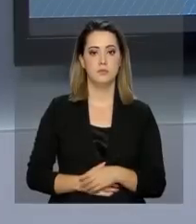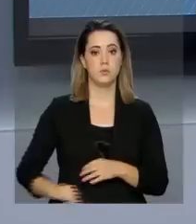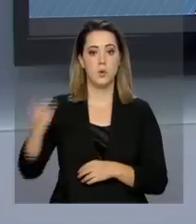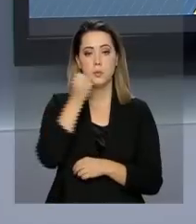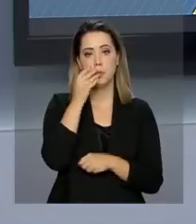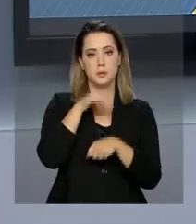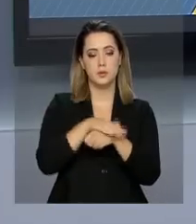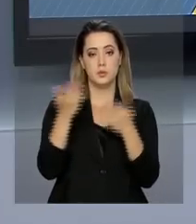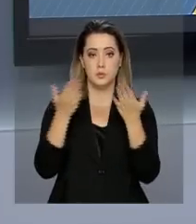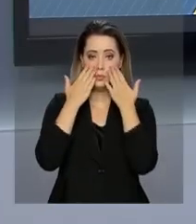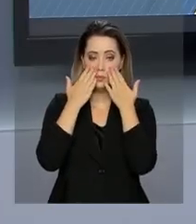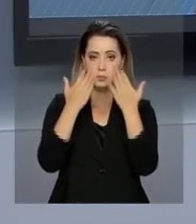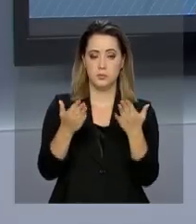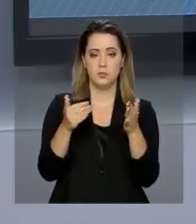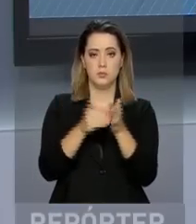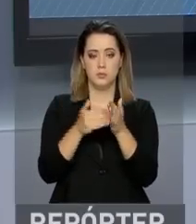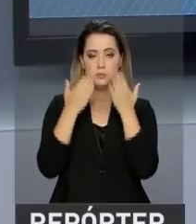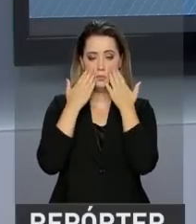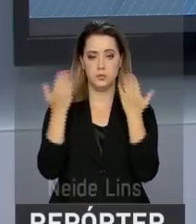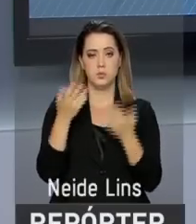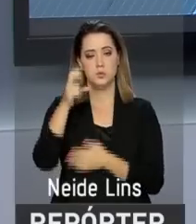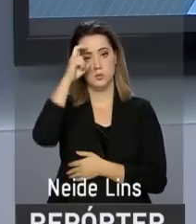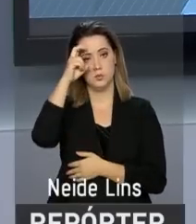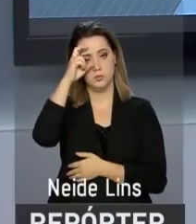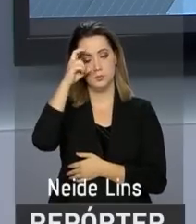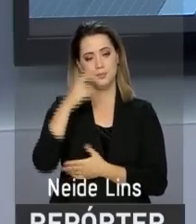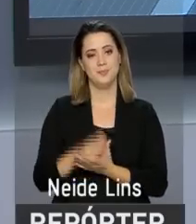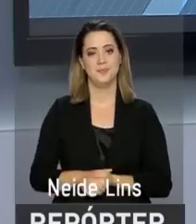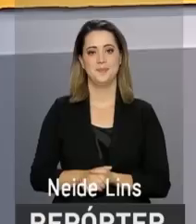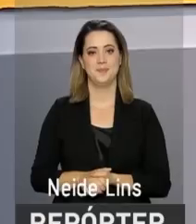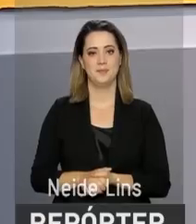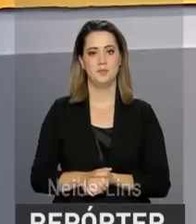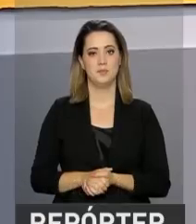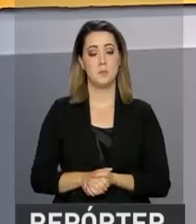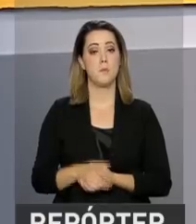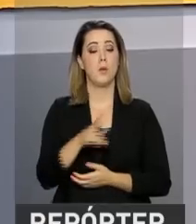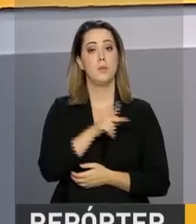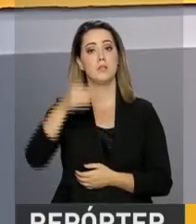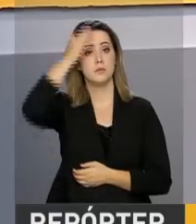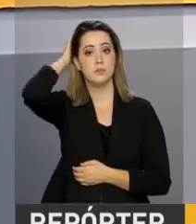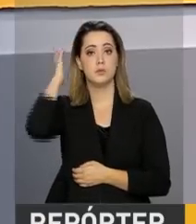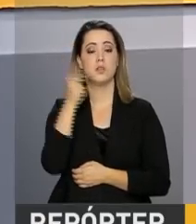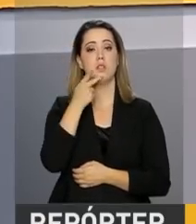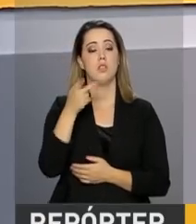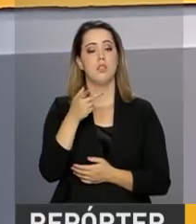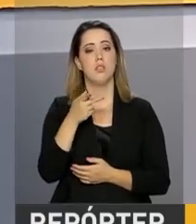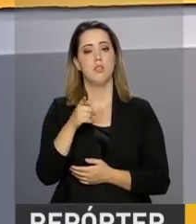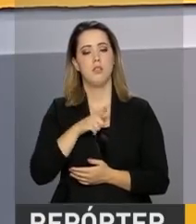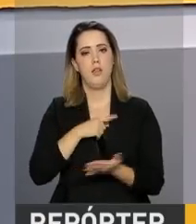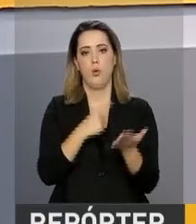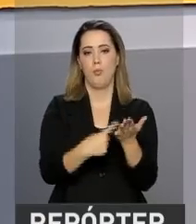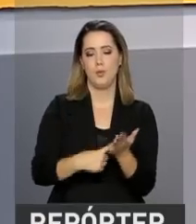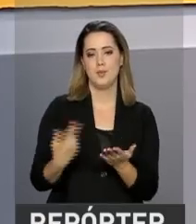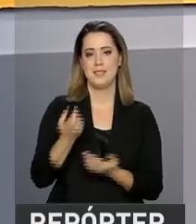Olá boa noite no ar a última edição desta quinta-feira do repórter NBR o presidente Michel Temer tem agenda nesta